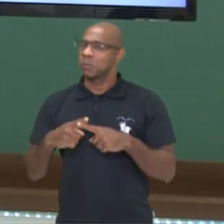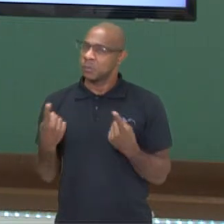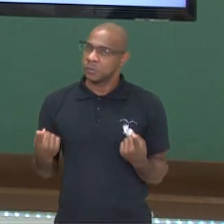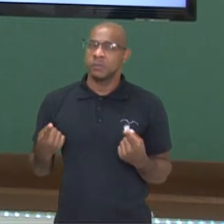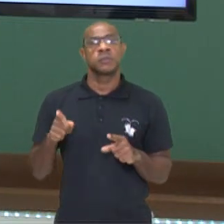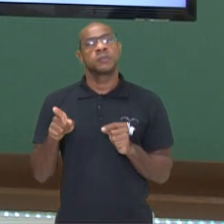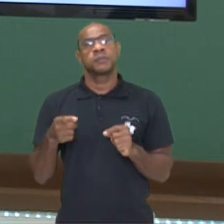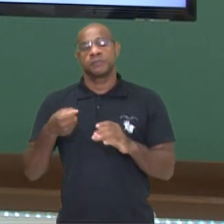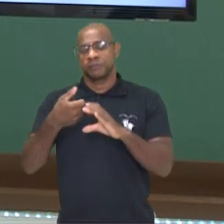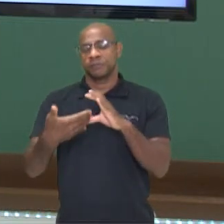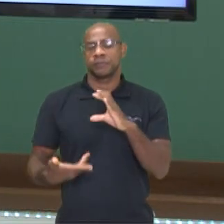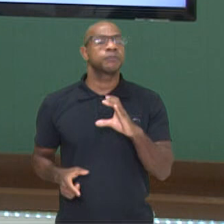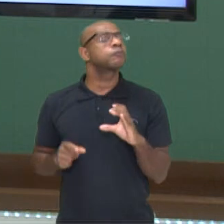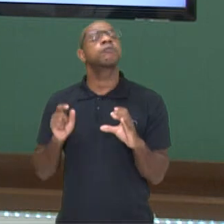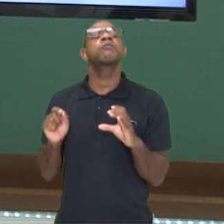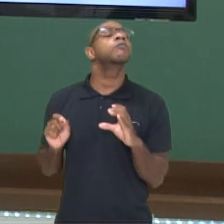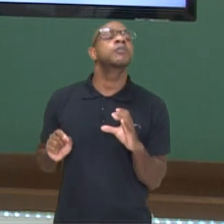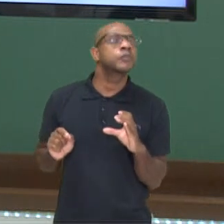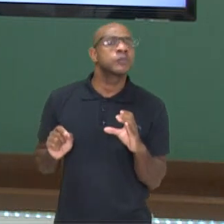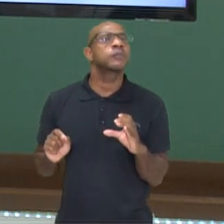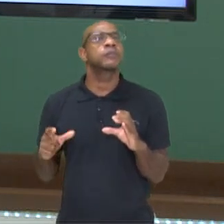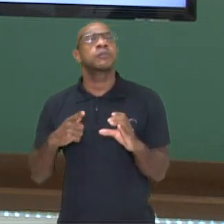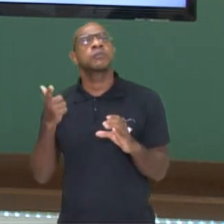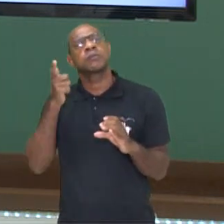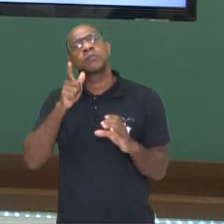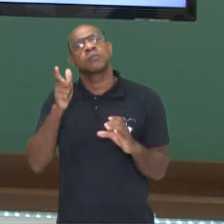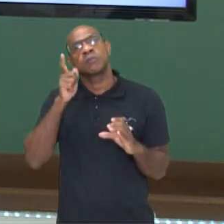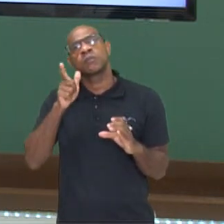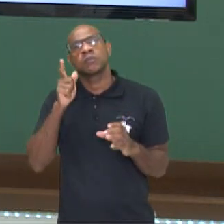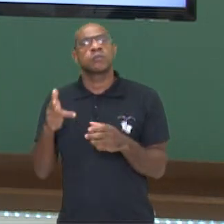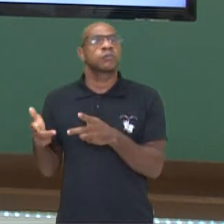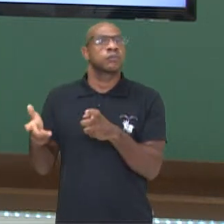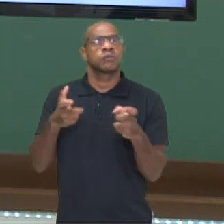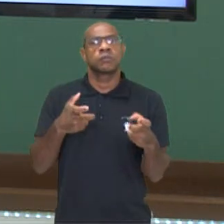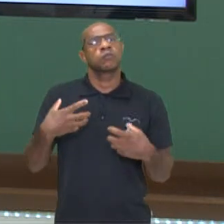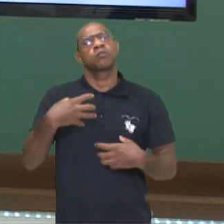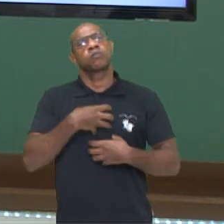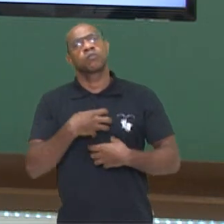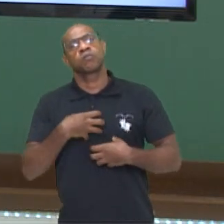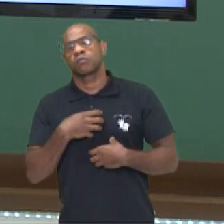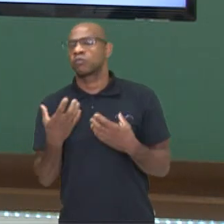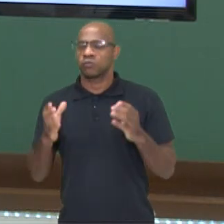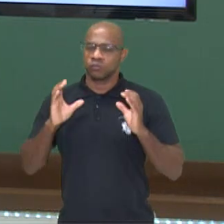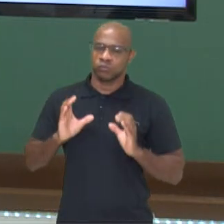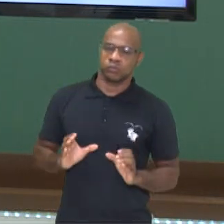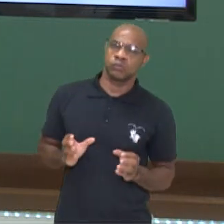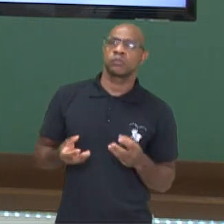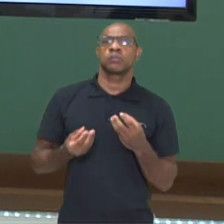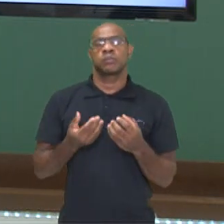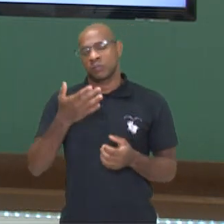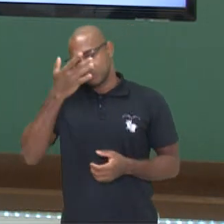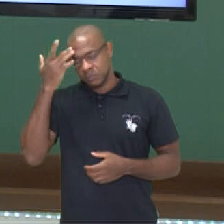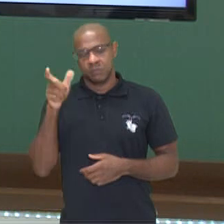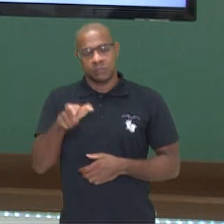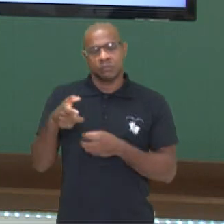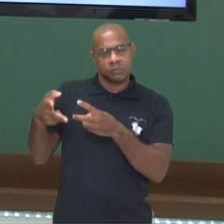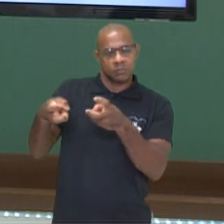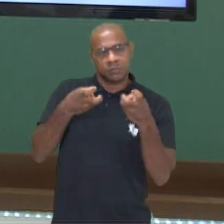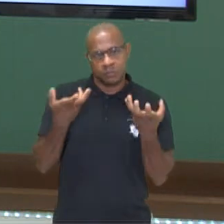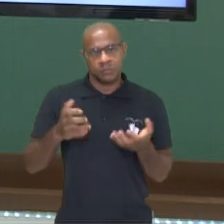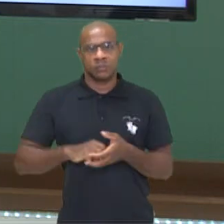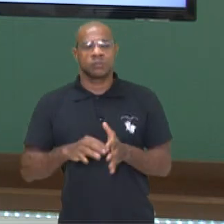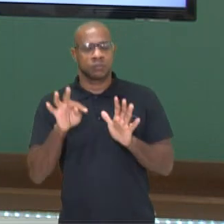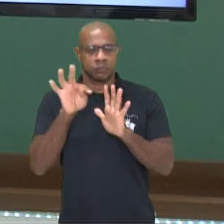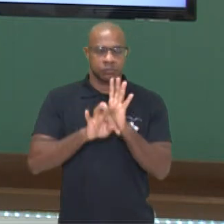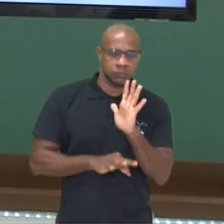nós caracterizamos, nós também conseguimos ver a atitude de uma pessoa, a atitude de um